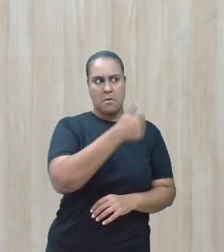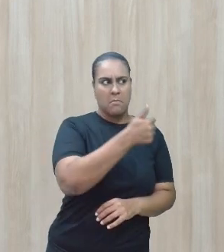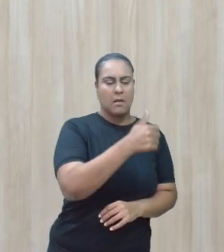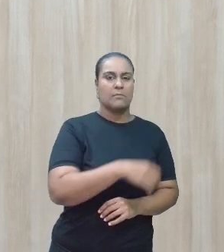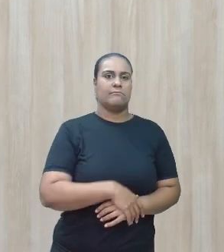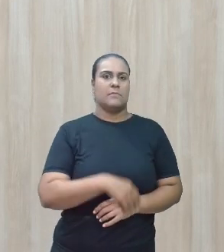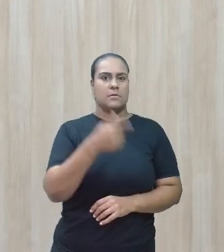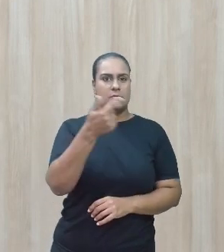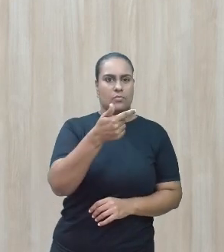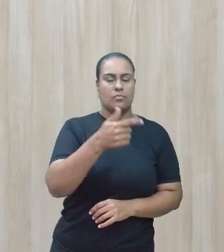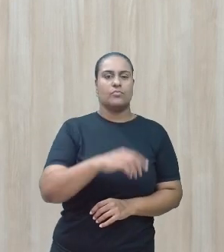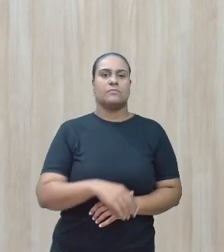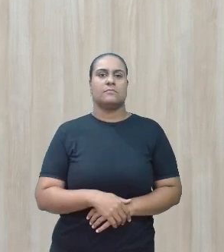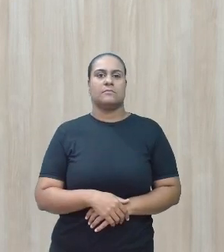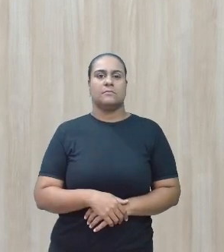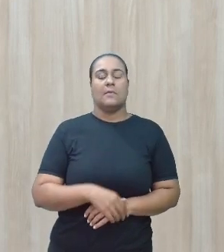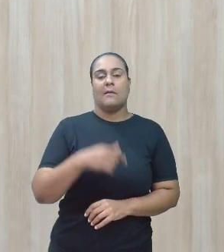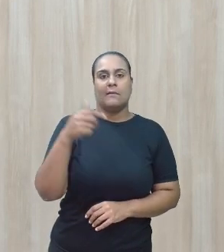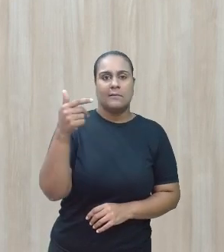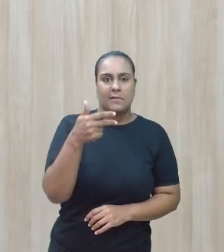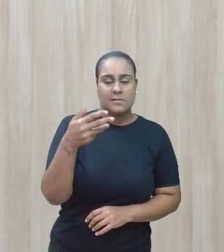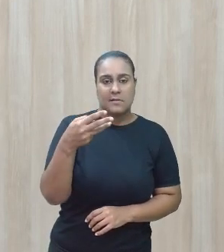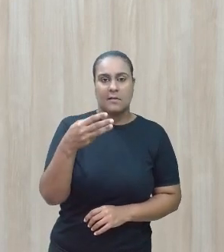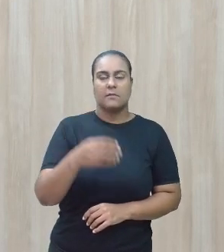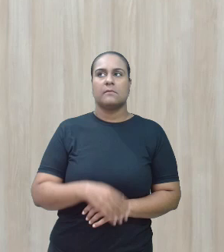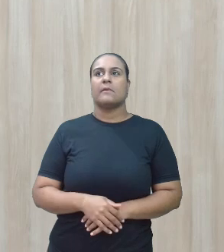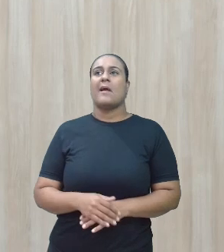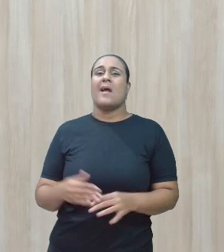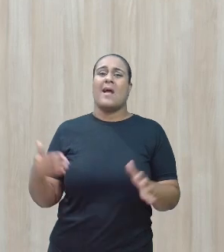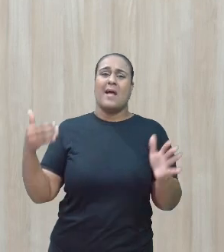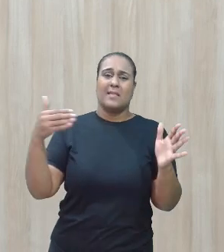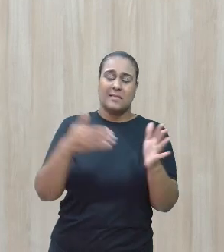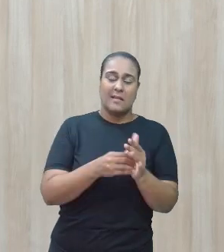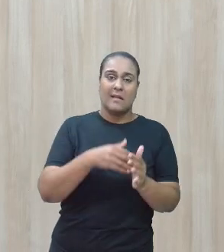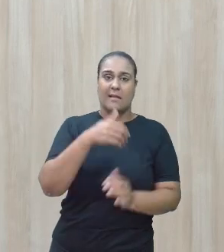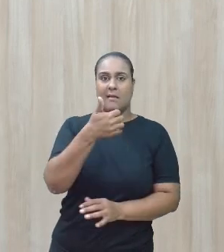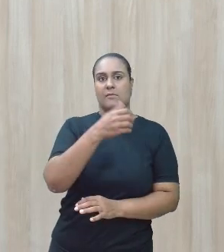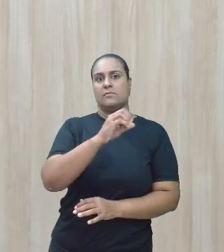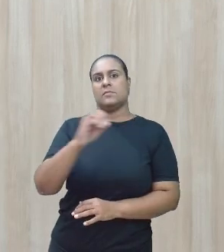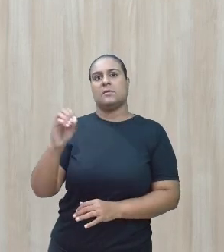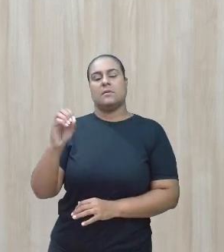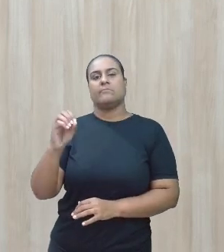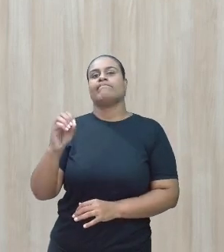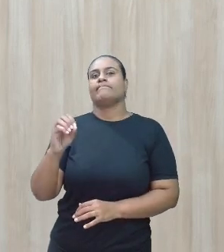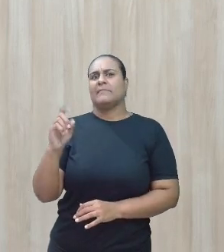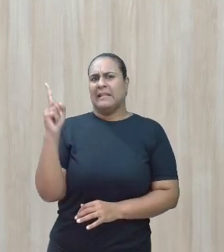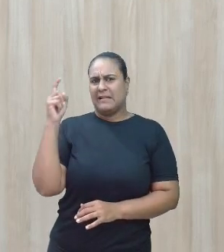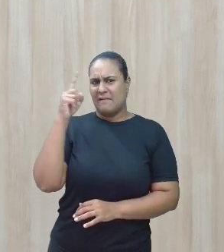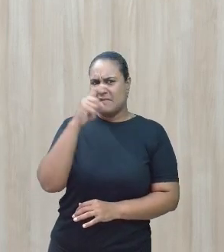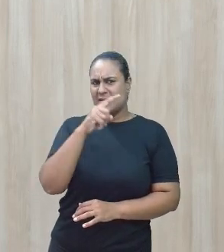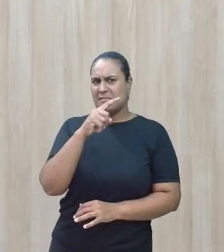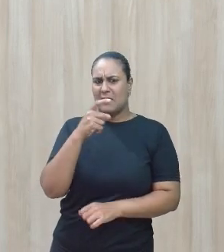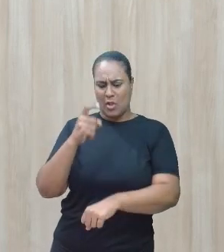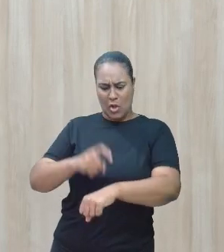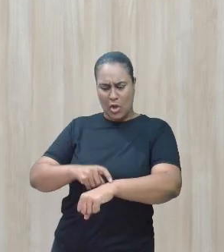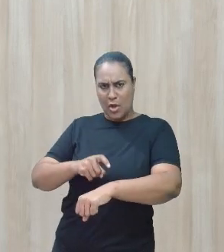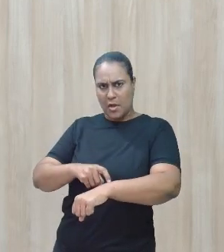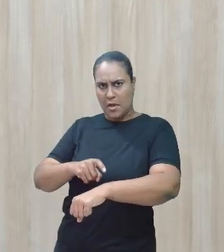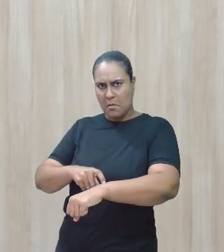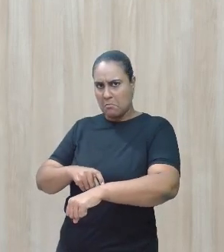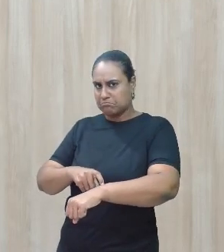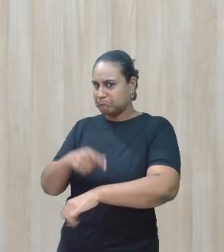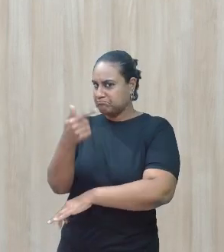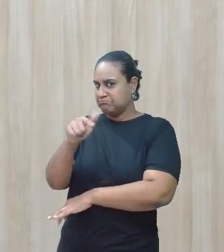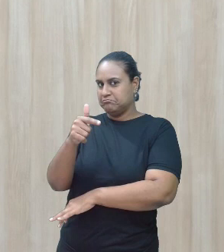11º, para o 12º, até o 100º. Então, dificilmente essa aula teria tempo suficiente para